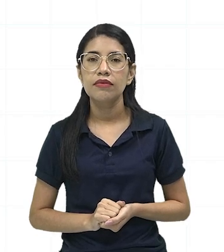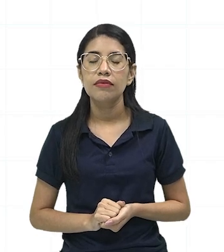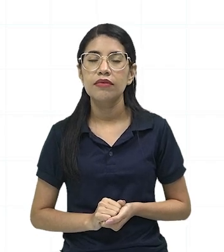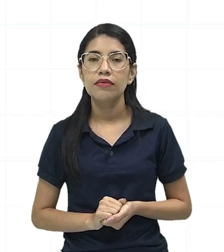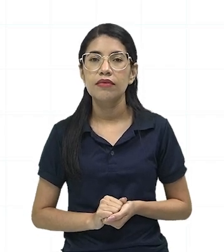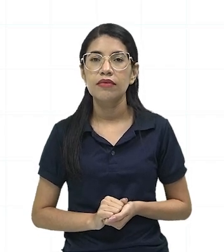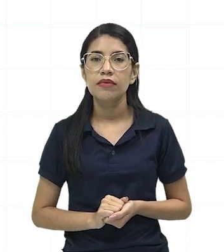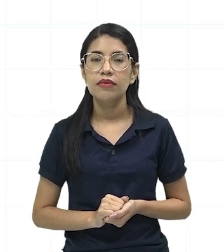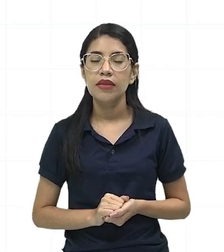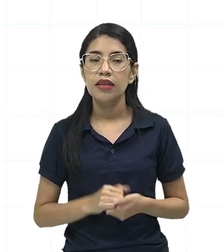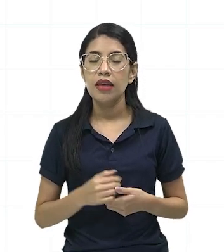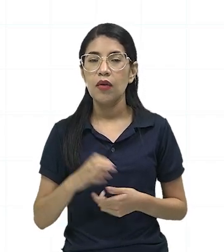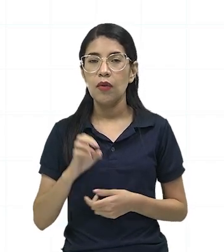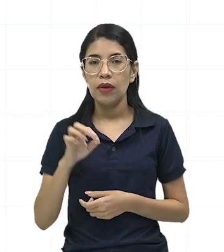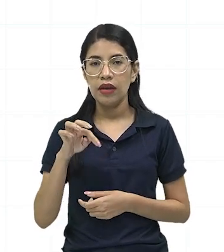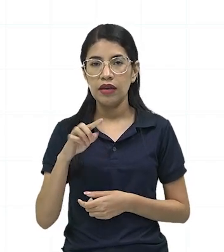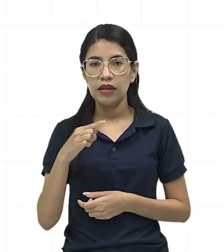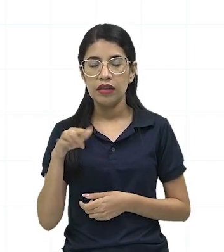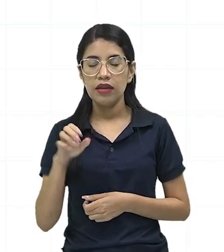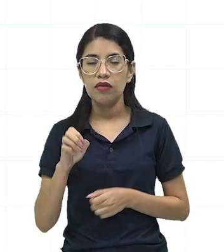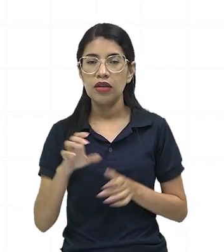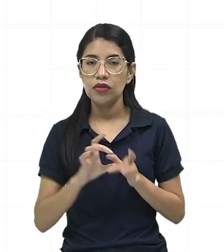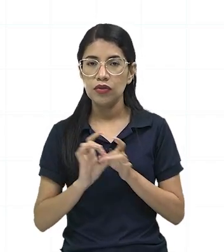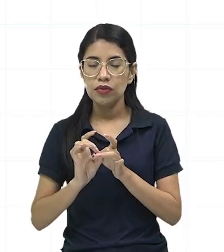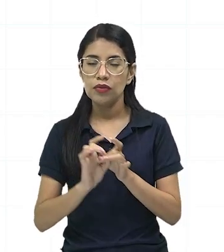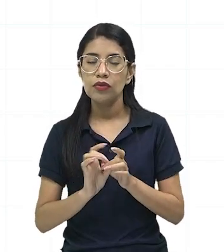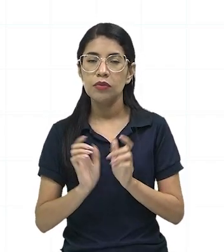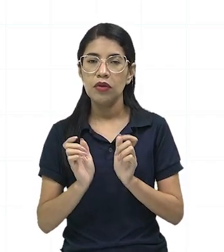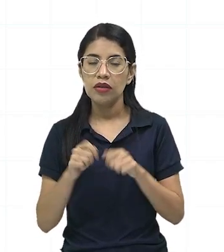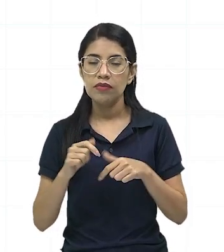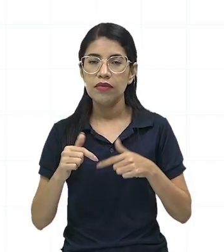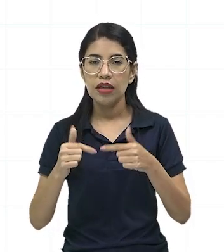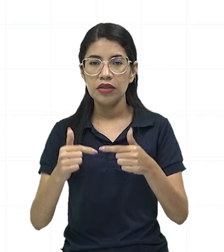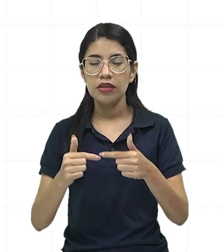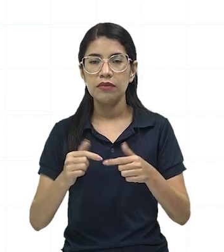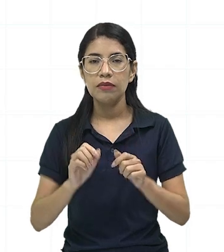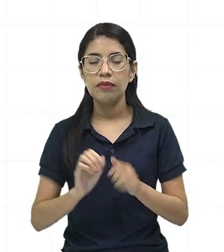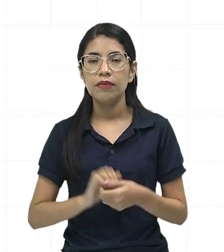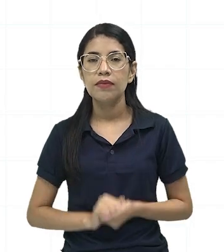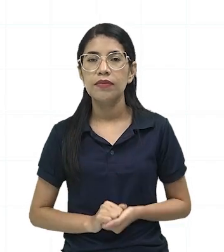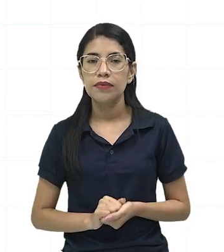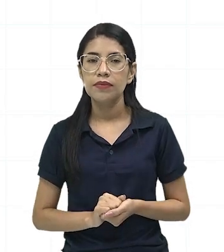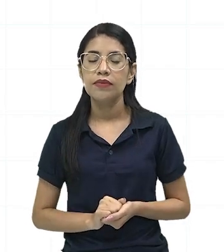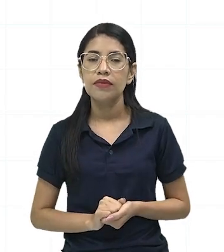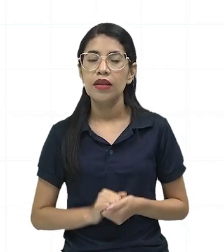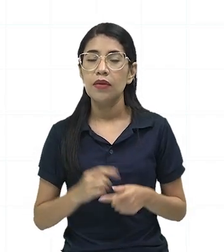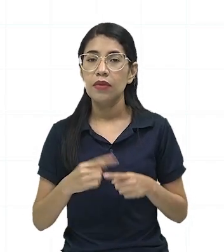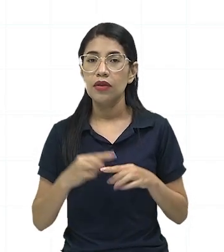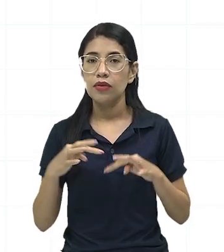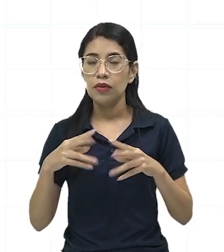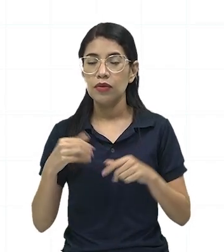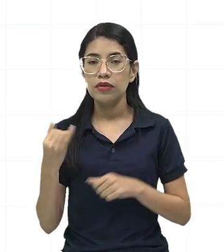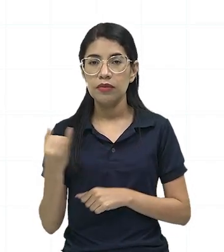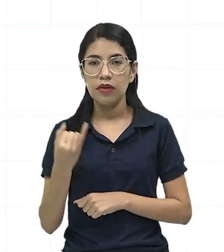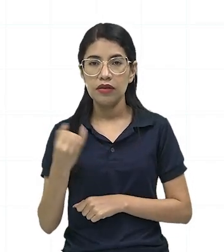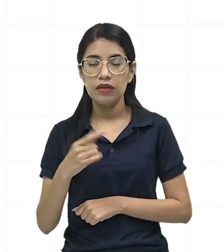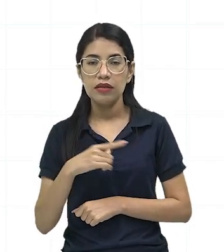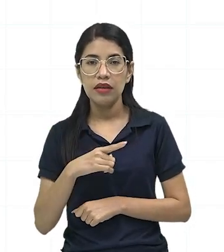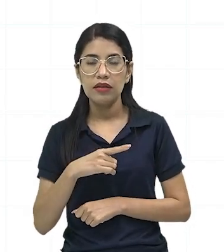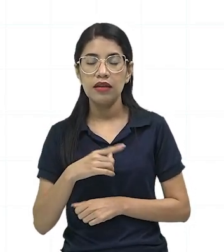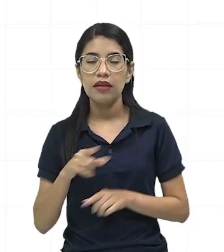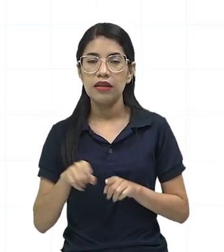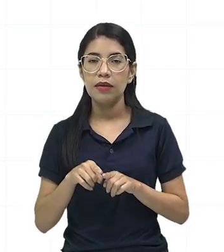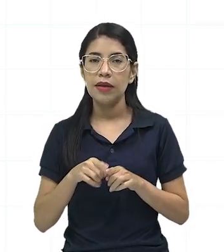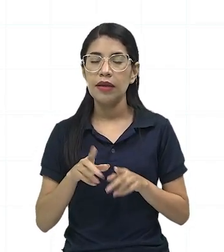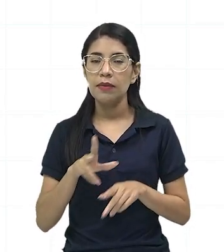elemento conclusivo, vamos nos unir e fazer a nossa parte para tornar isso uma realidade. porque todos nós somos importantes e todos